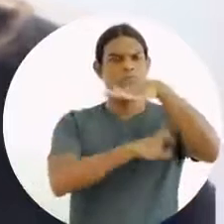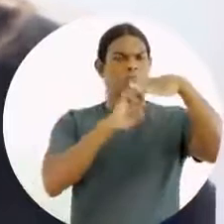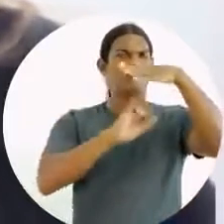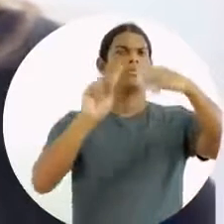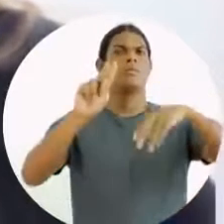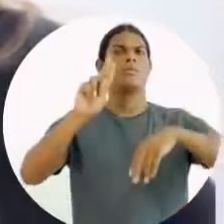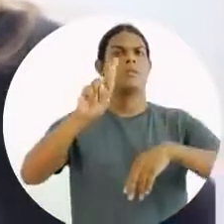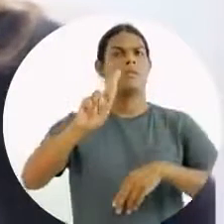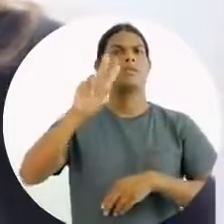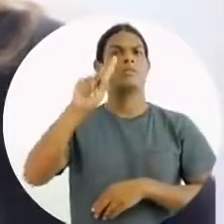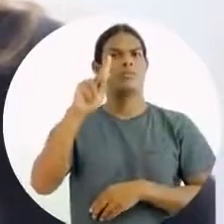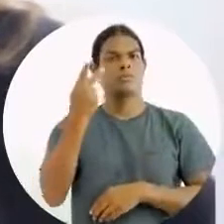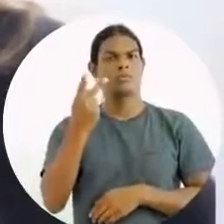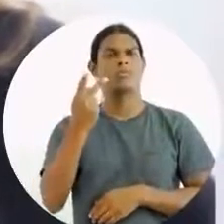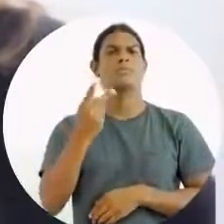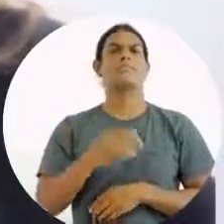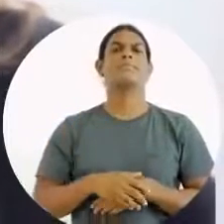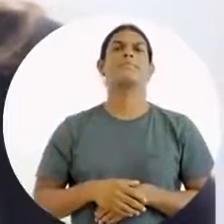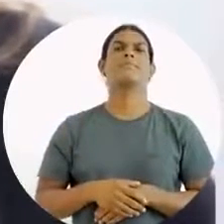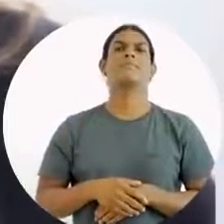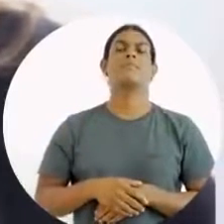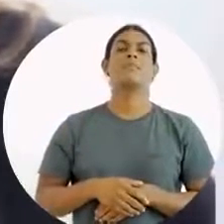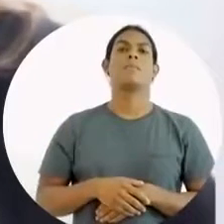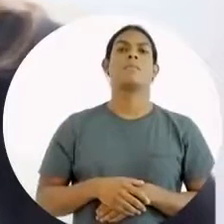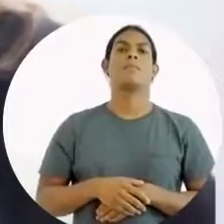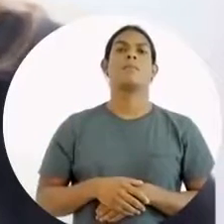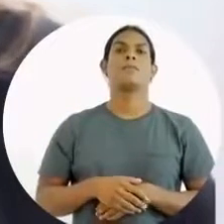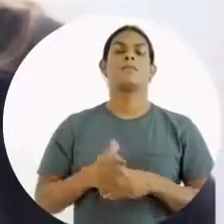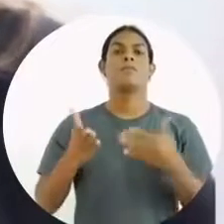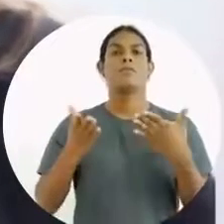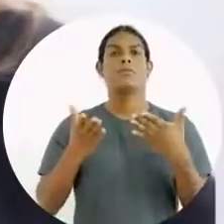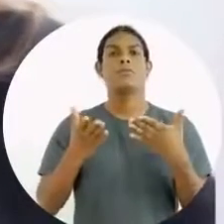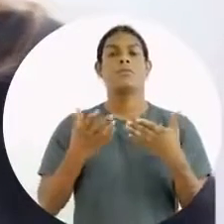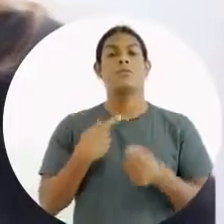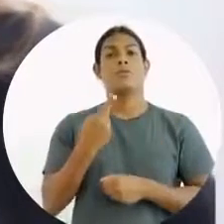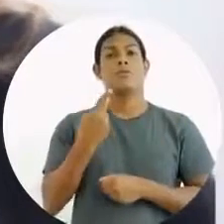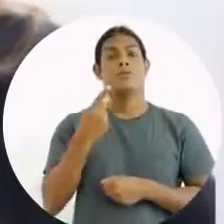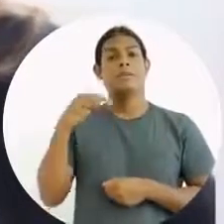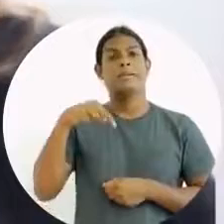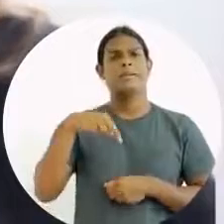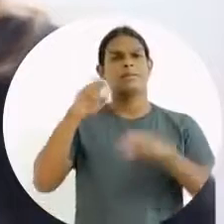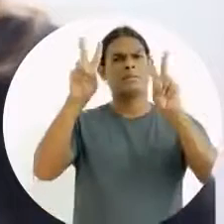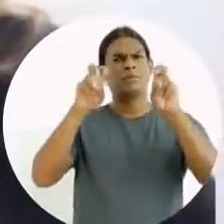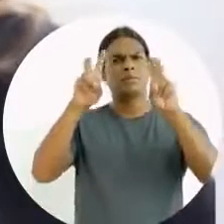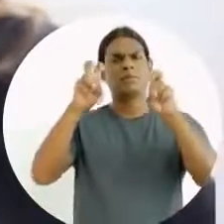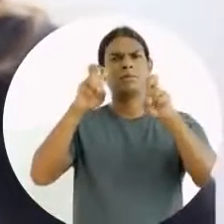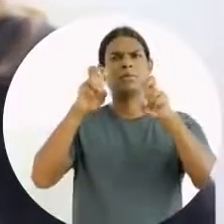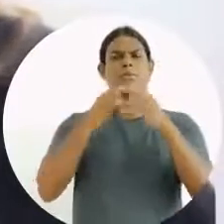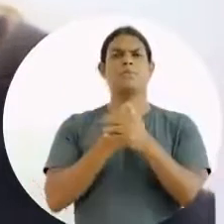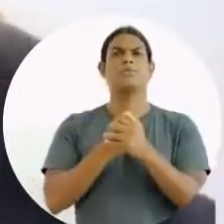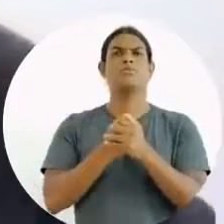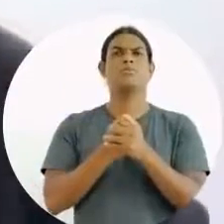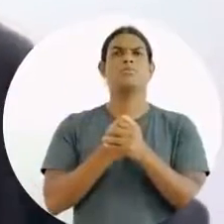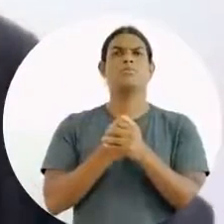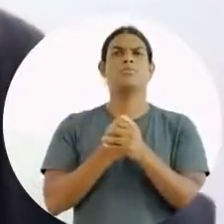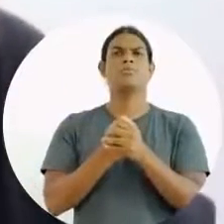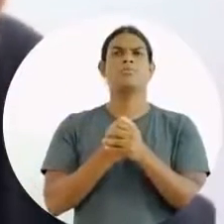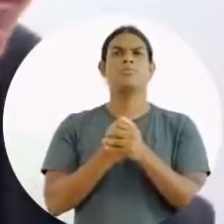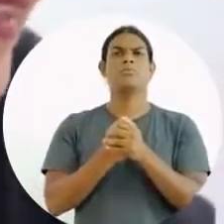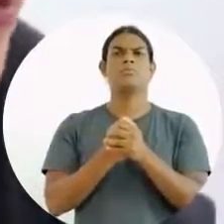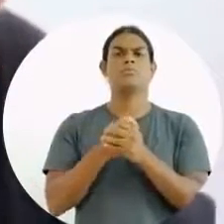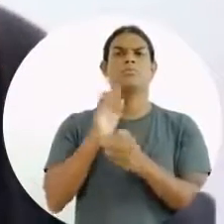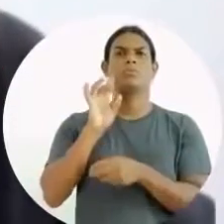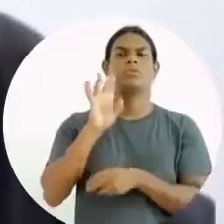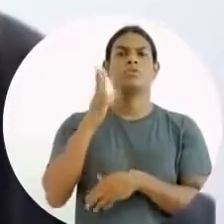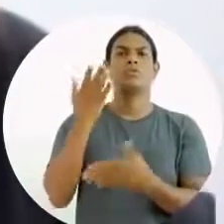nosso tema de uma competência que nós iremos só abordar no segundo módulo. Bom,